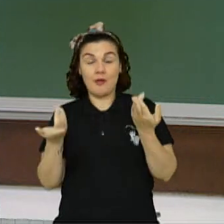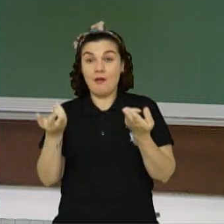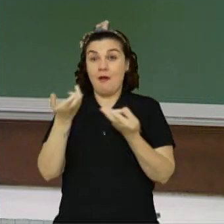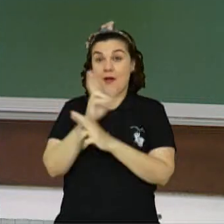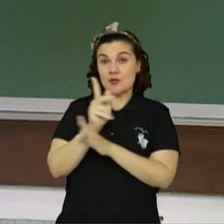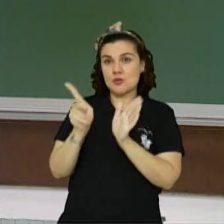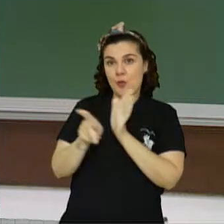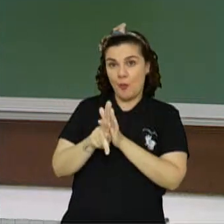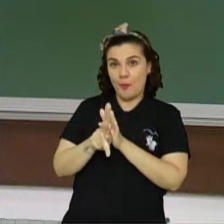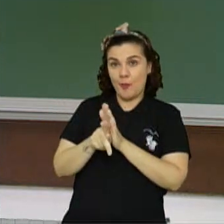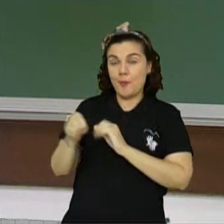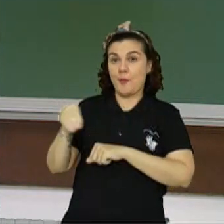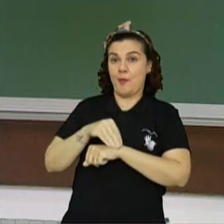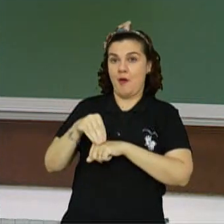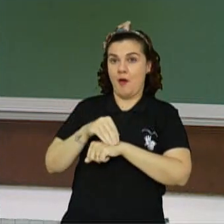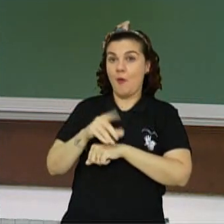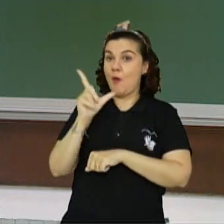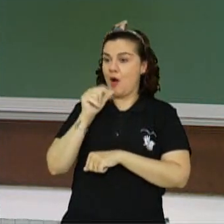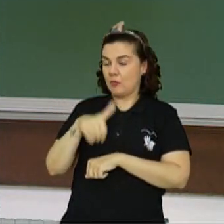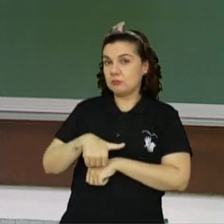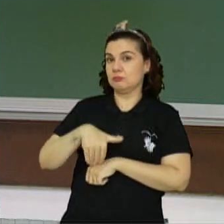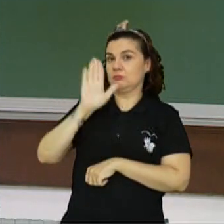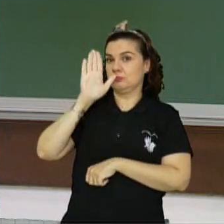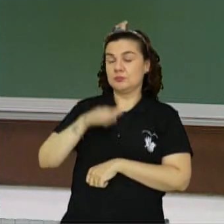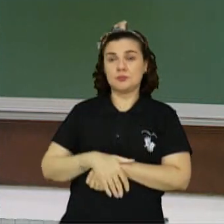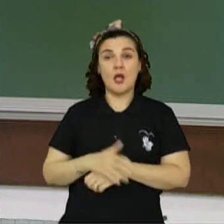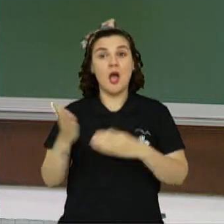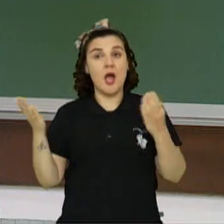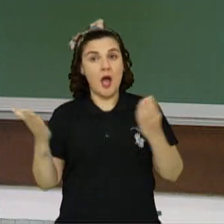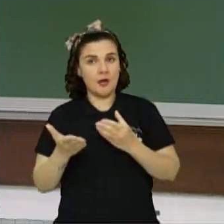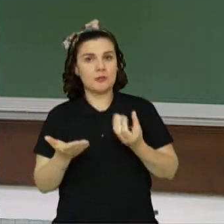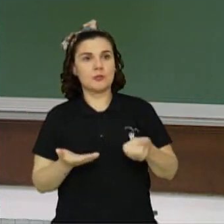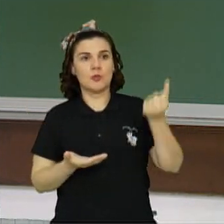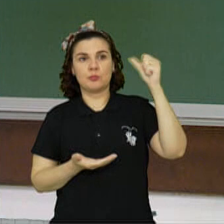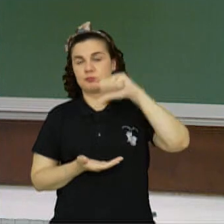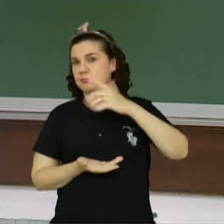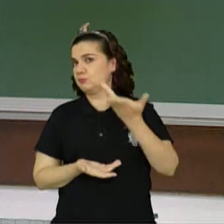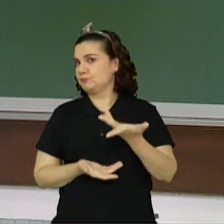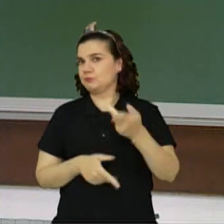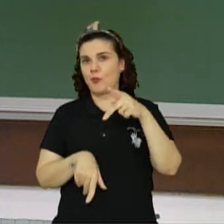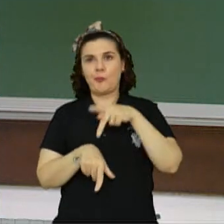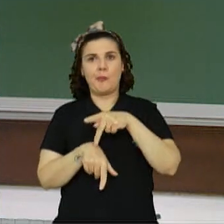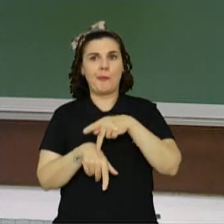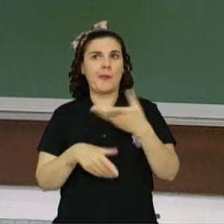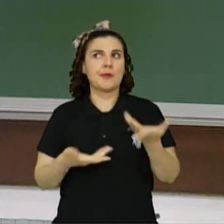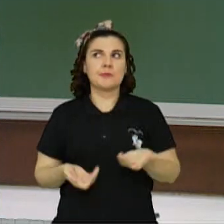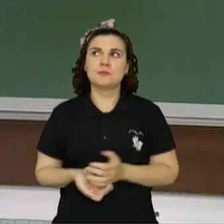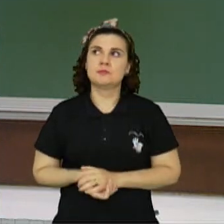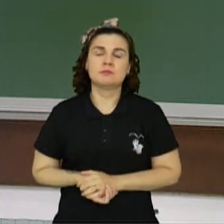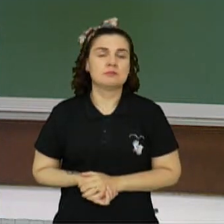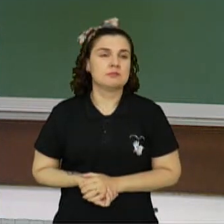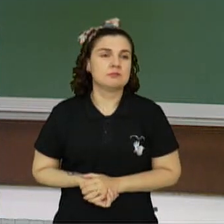a densidade da água é maior. Agora, se eu colocasse uma outra matéria lá, uma pedra de